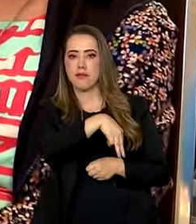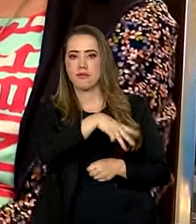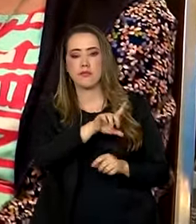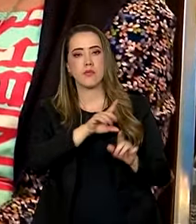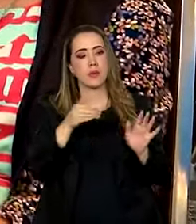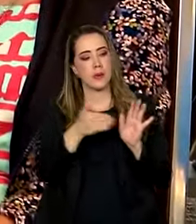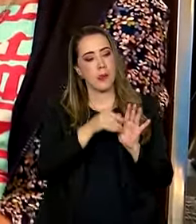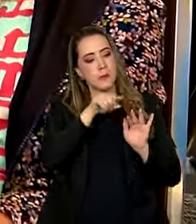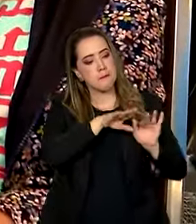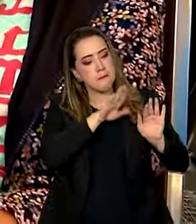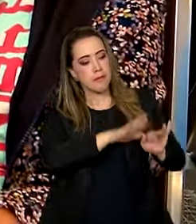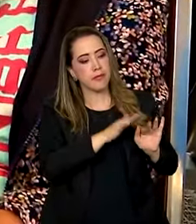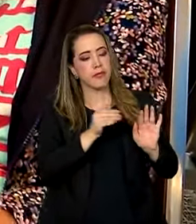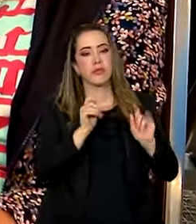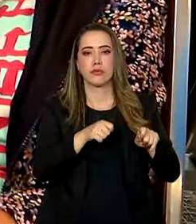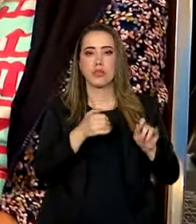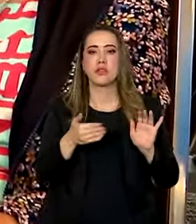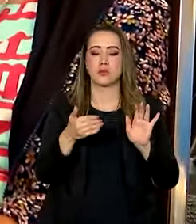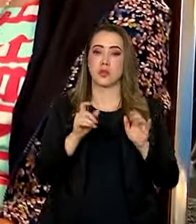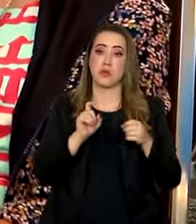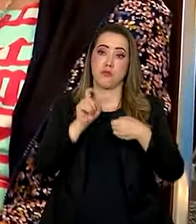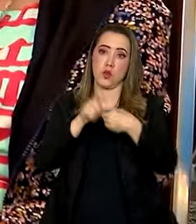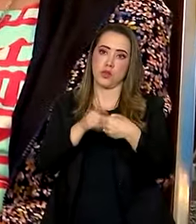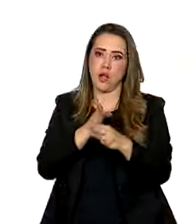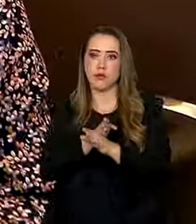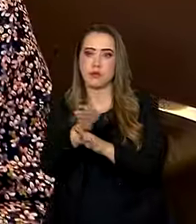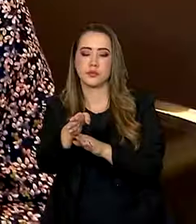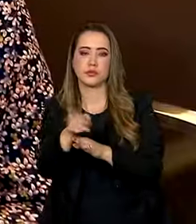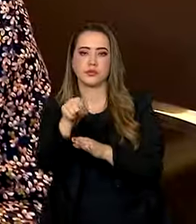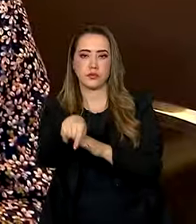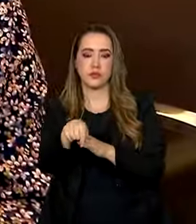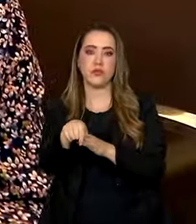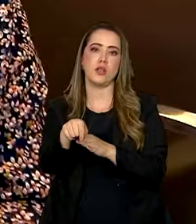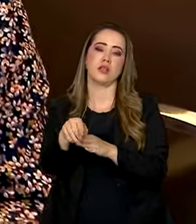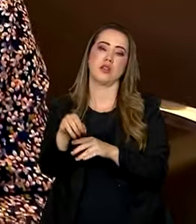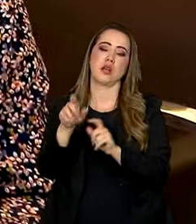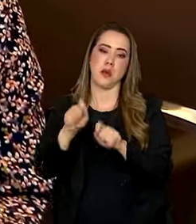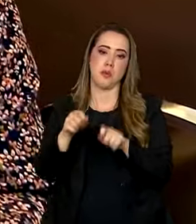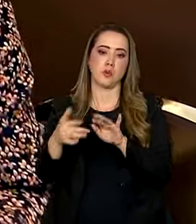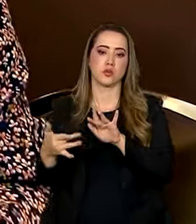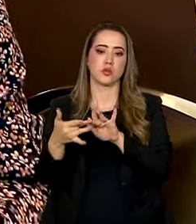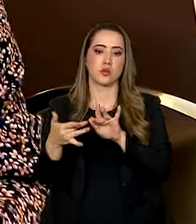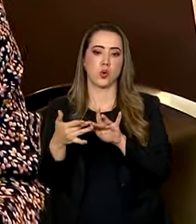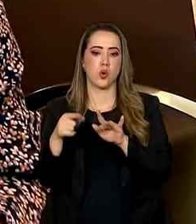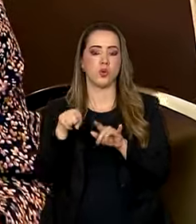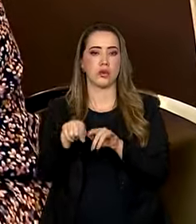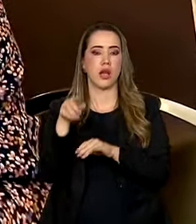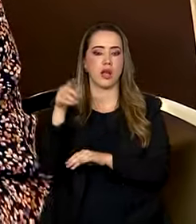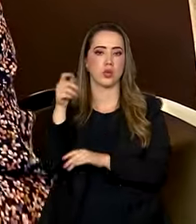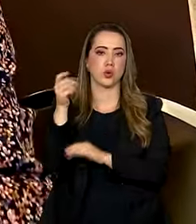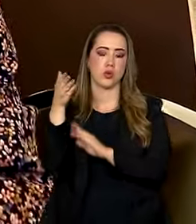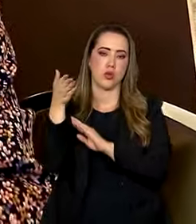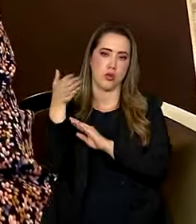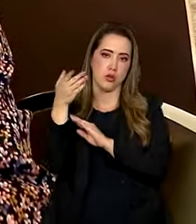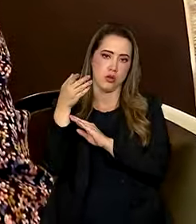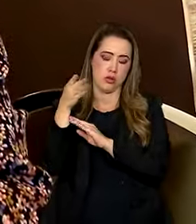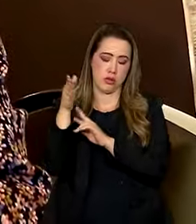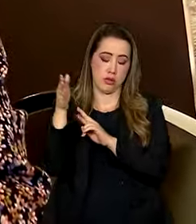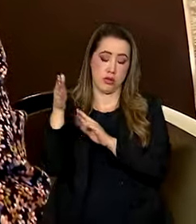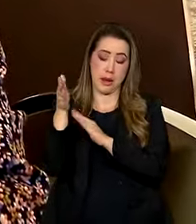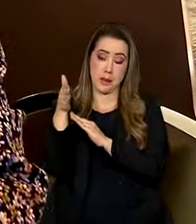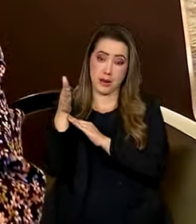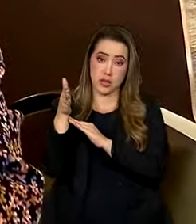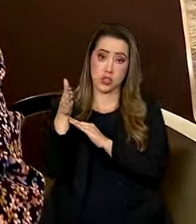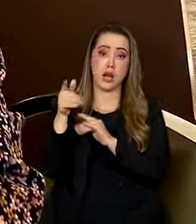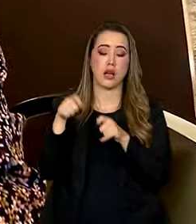até que pudemos passar a fronteira e vir a Belém. Nós tínhamos um contato, né, na embaixada e eles organizaram,